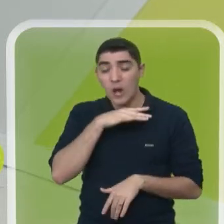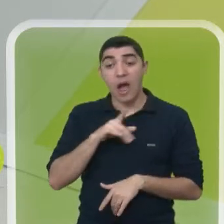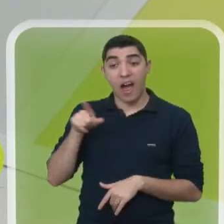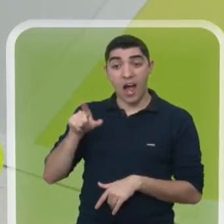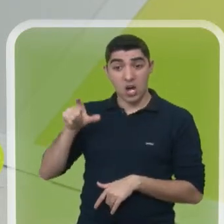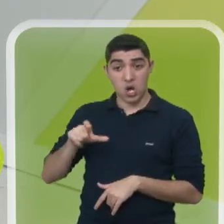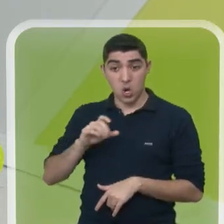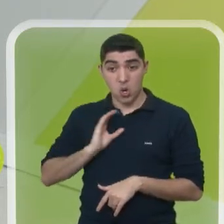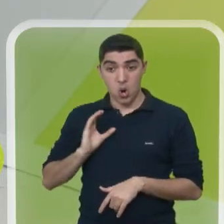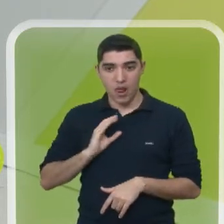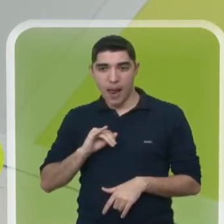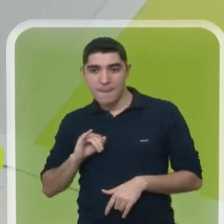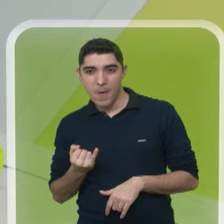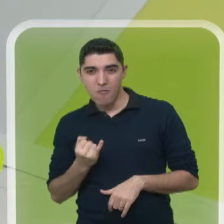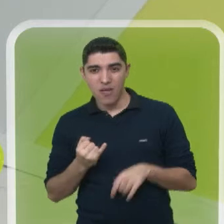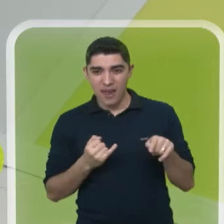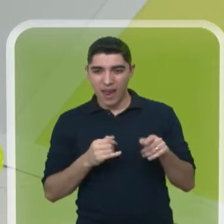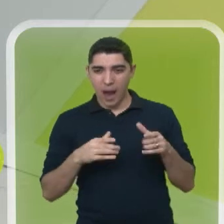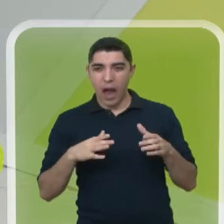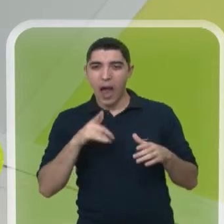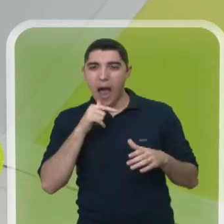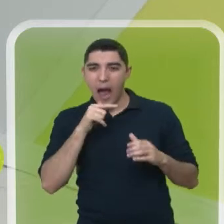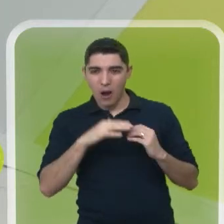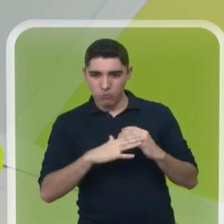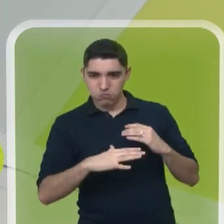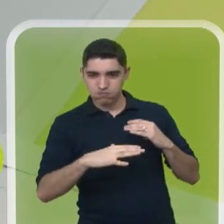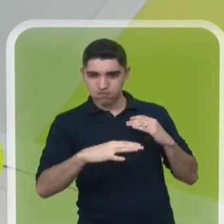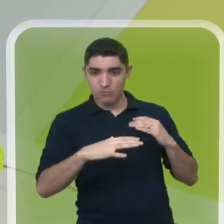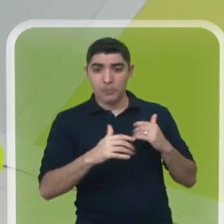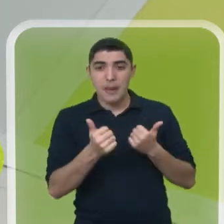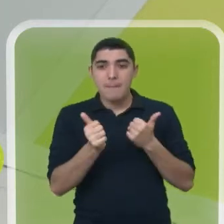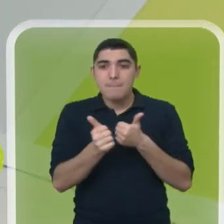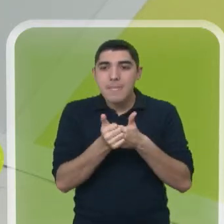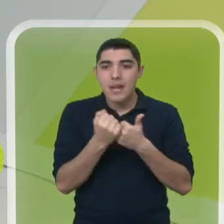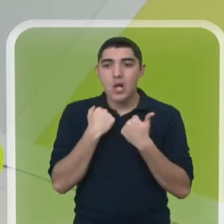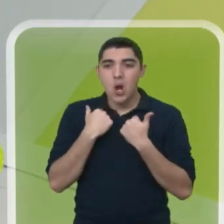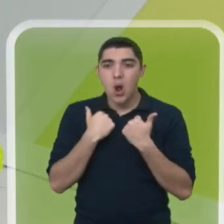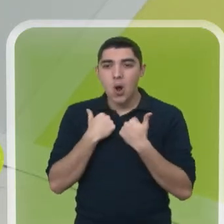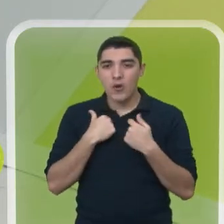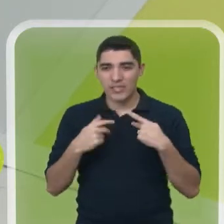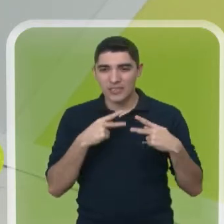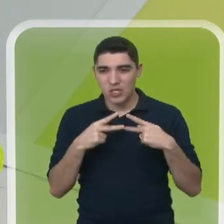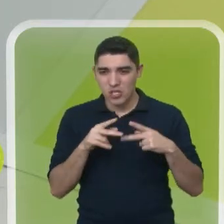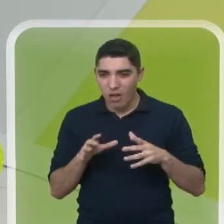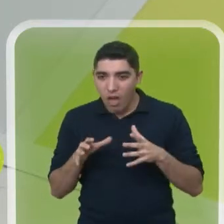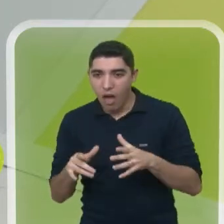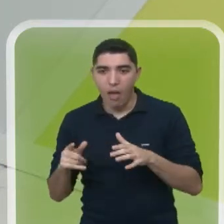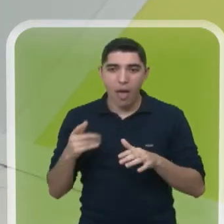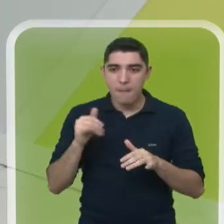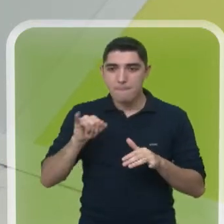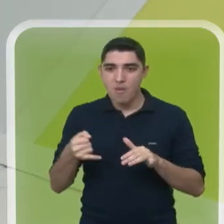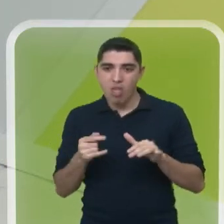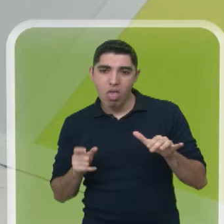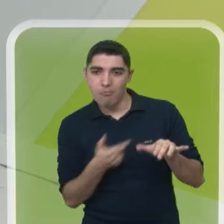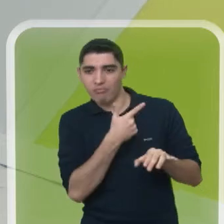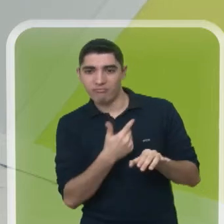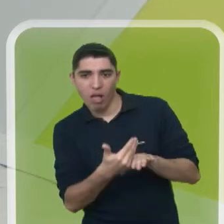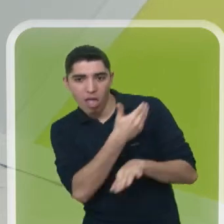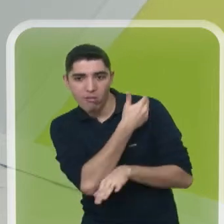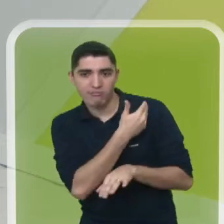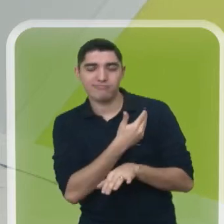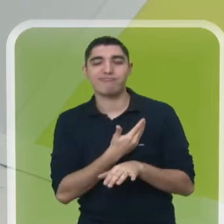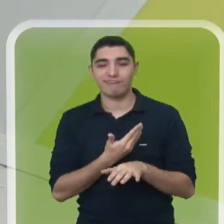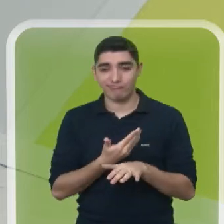aproveitou, a Juliette se aproveitou de uma poça d'água na frente da goleira do São José e acabou fazendo esse primeiro gol. Aí, no intervalo,